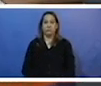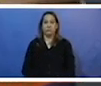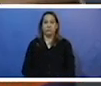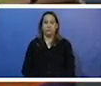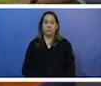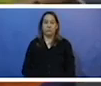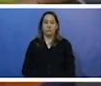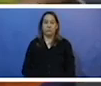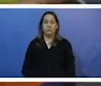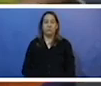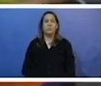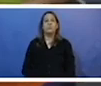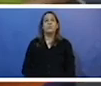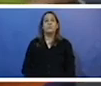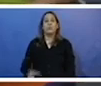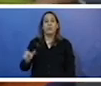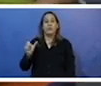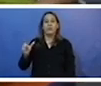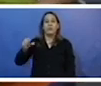Monte.